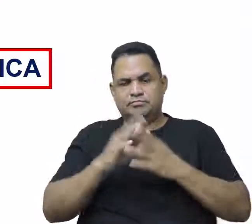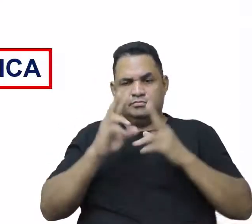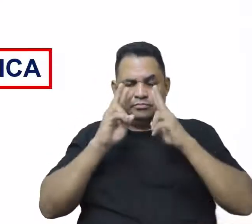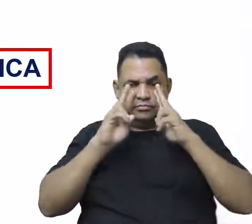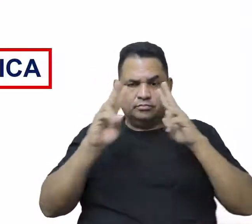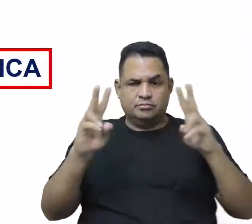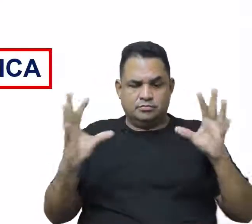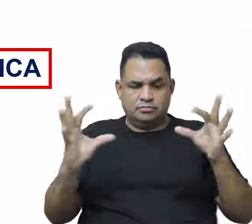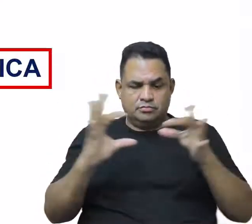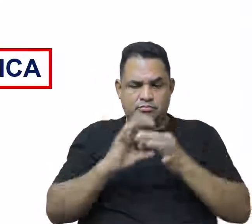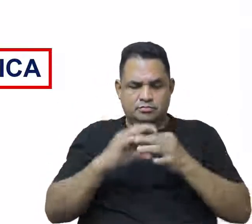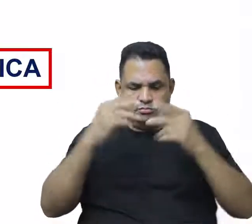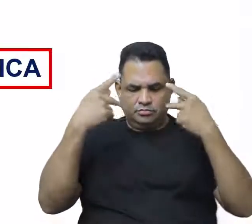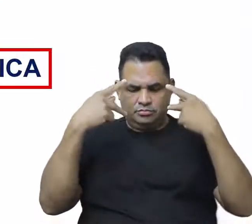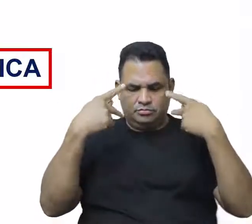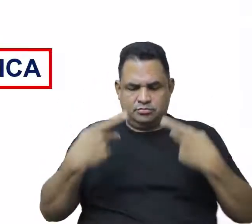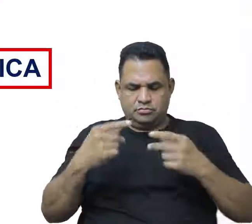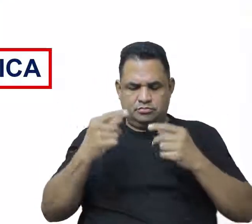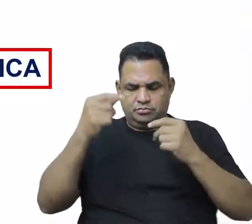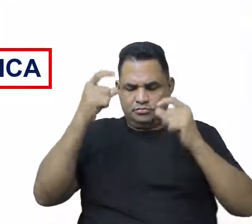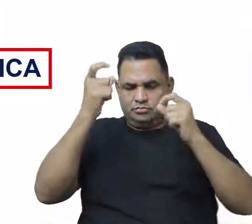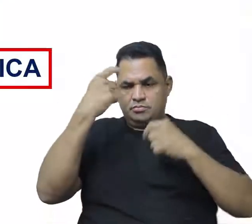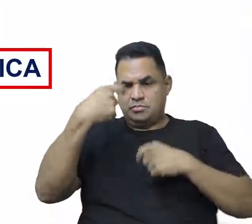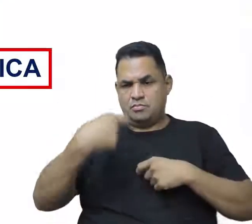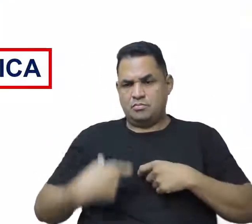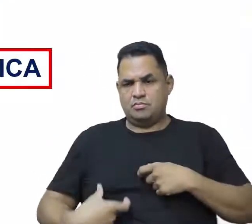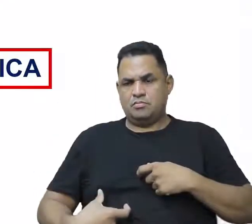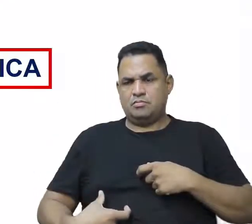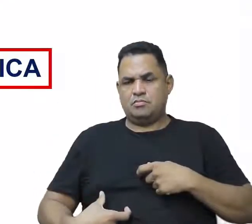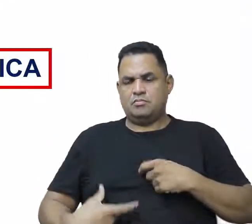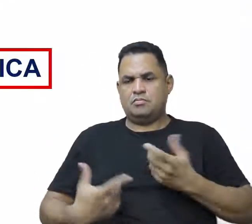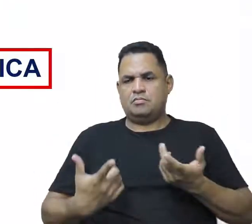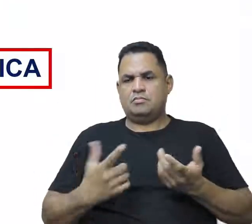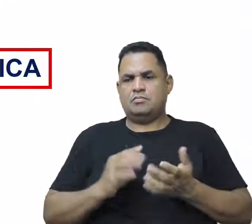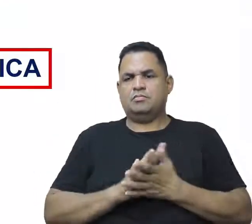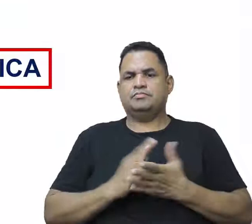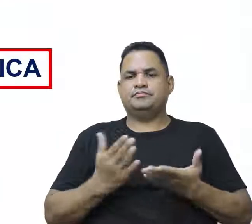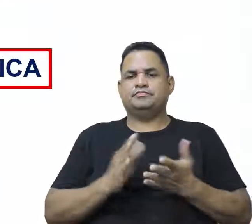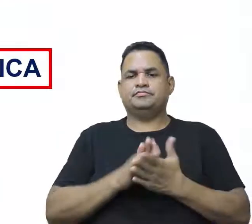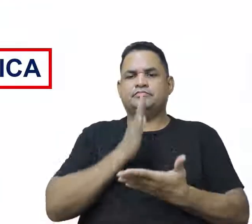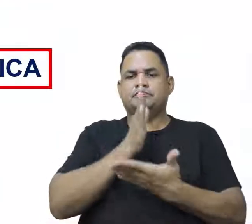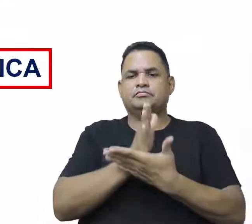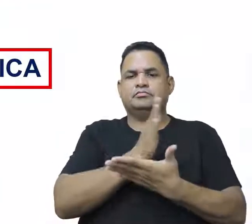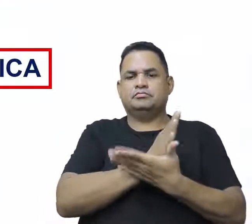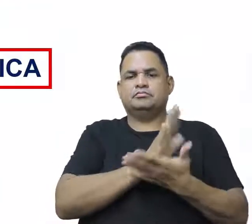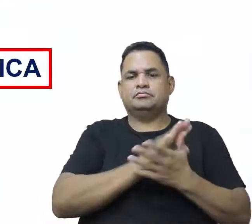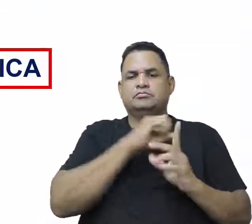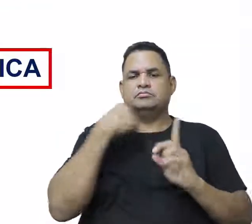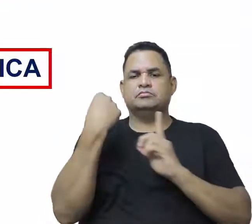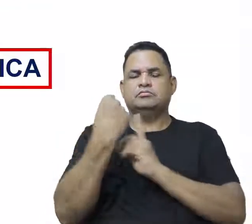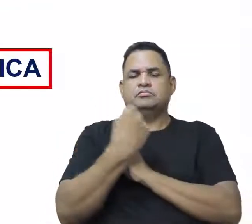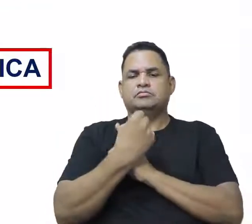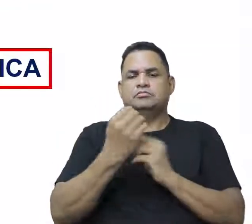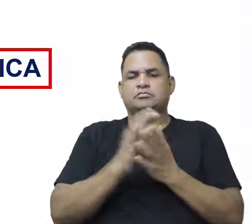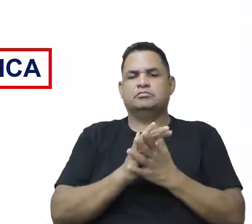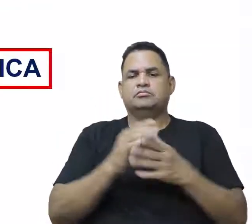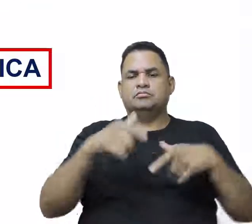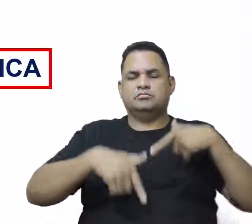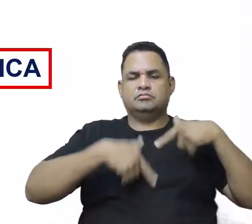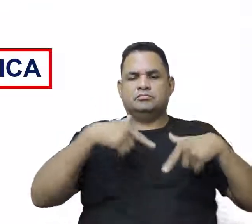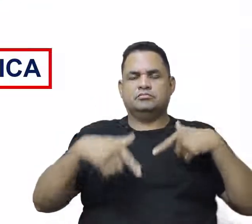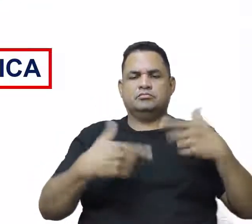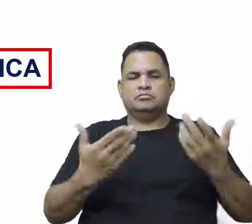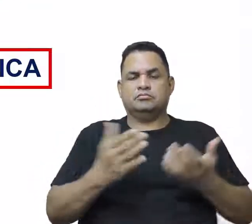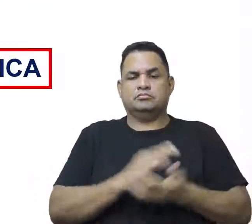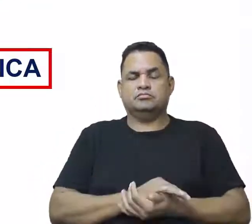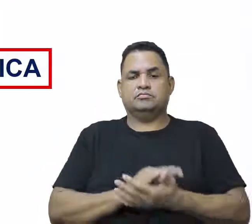os laços que unem os indivíduos são providos pela divisão social do trabalho. Nessa sociedade, o que une a